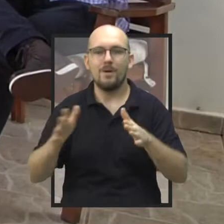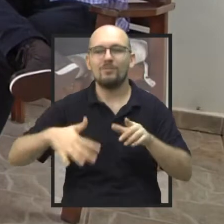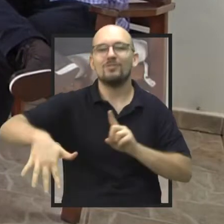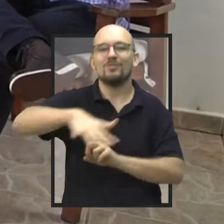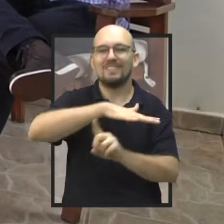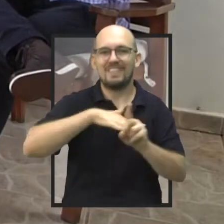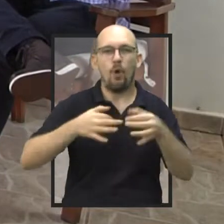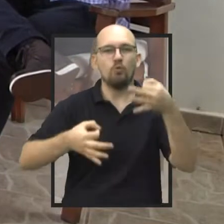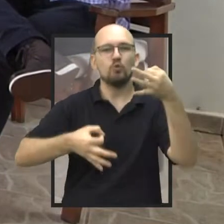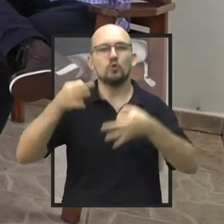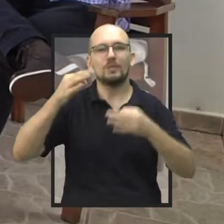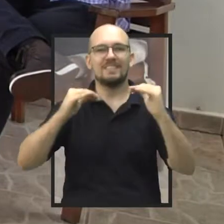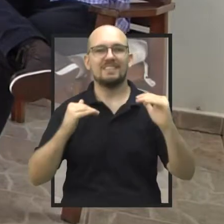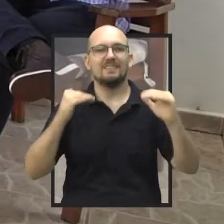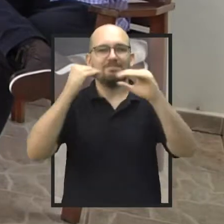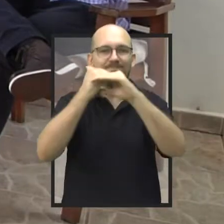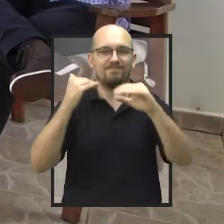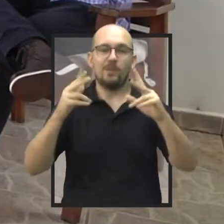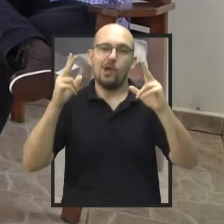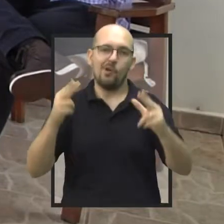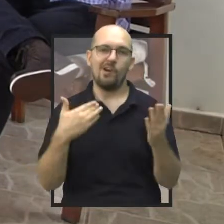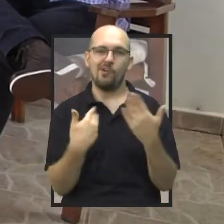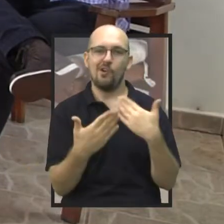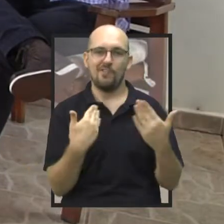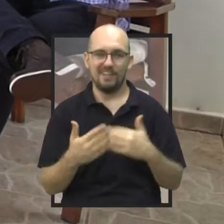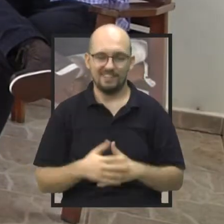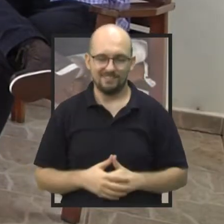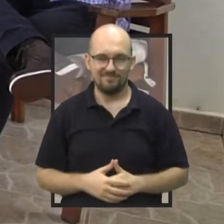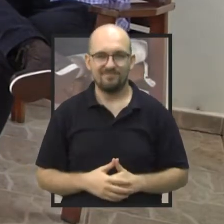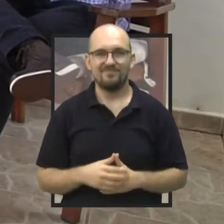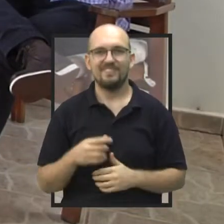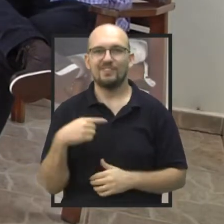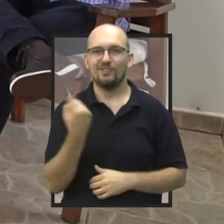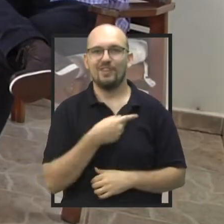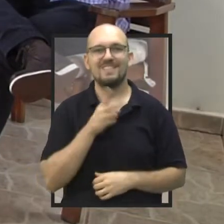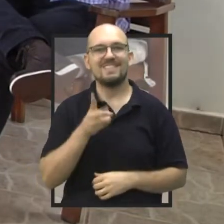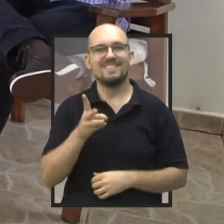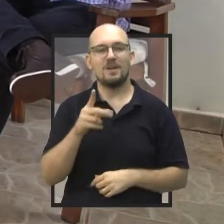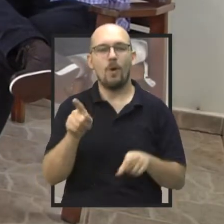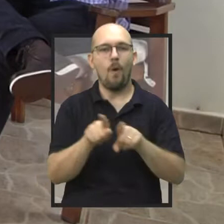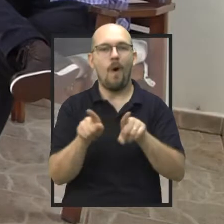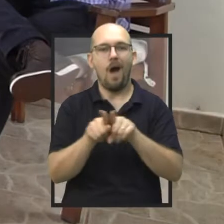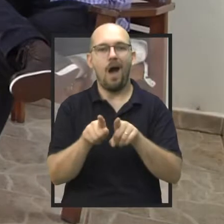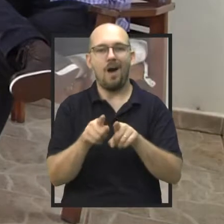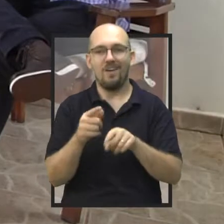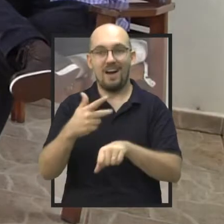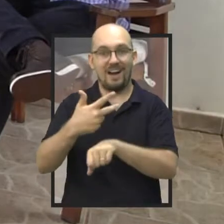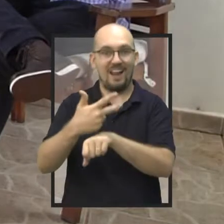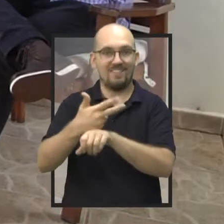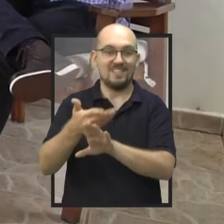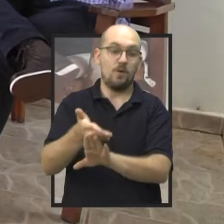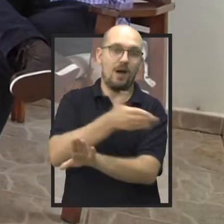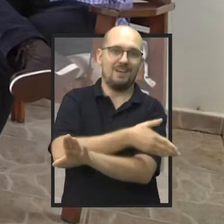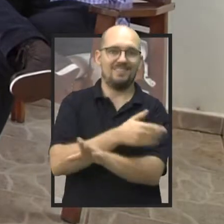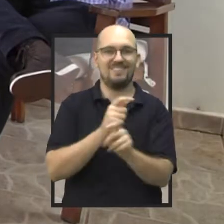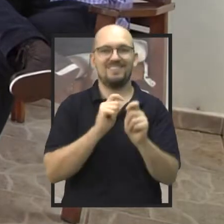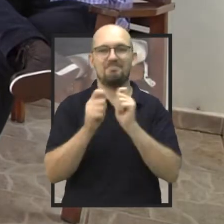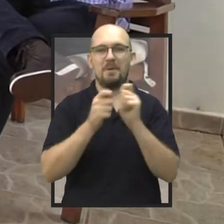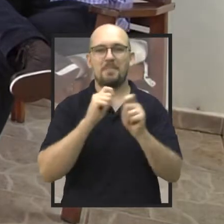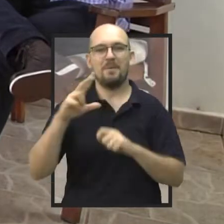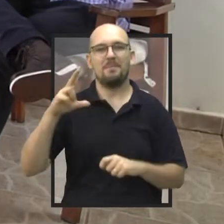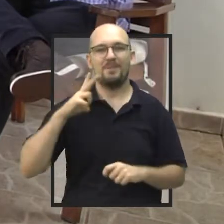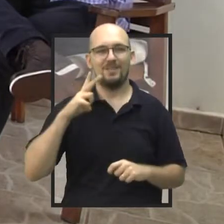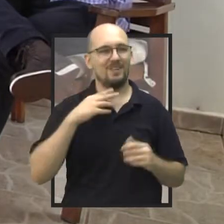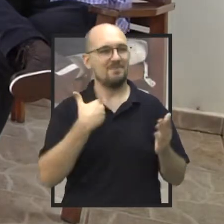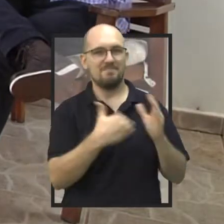na justiça social, né? Como a gente justiça conversa. Justiça social, exato. Quando a gente está fora da gravação, a gente conversou muito, né, ao longo de